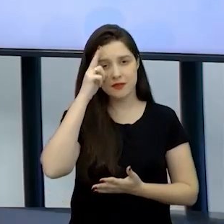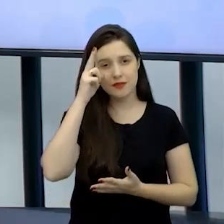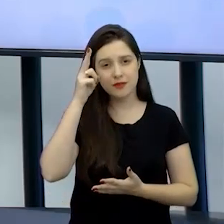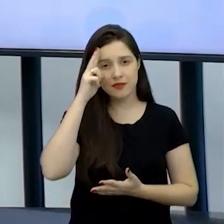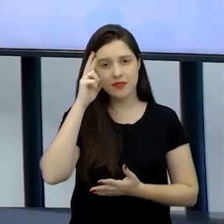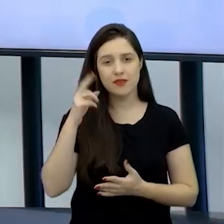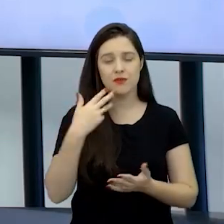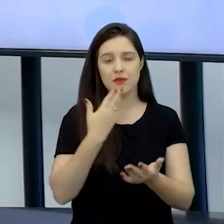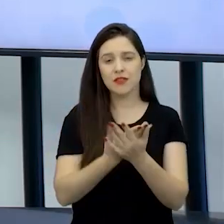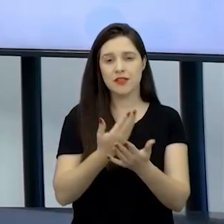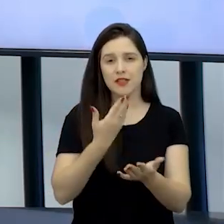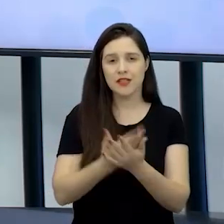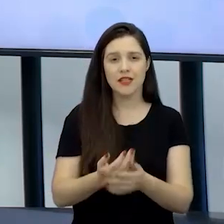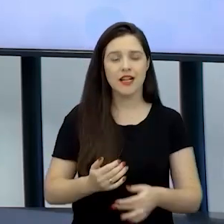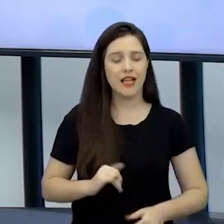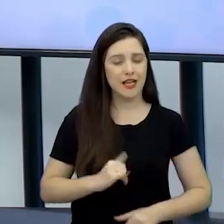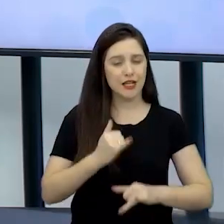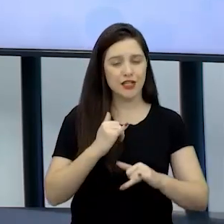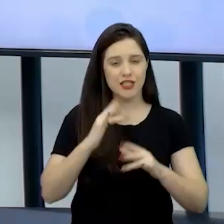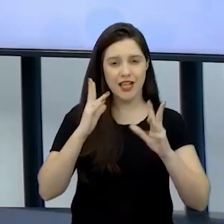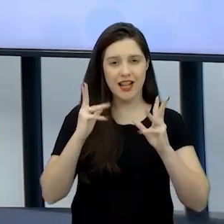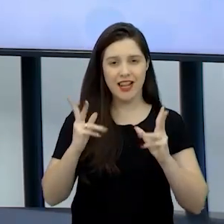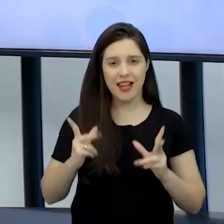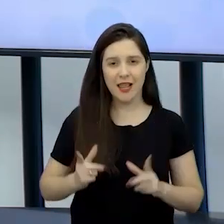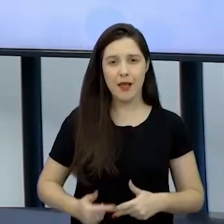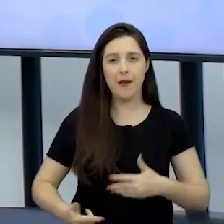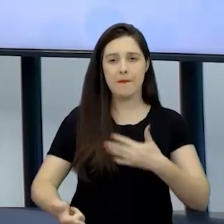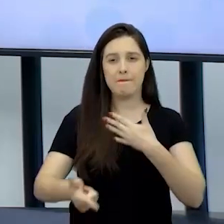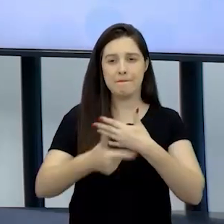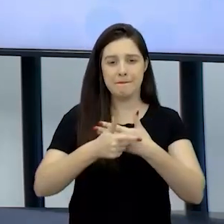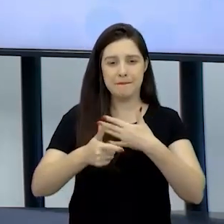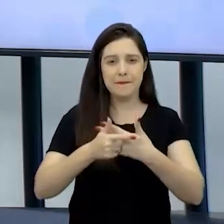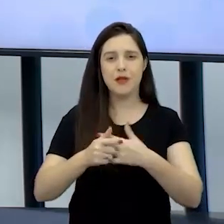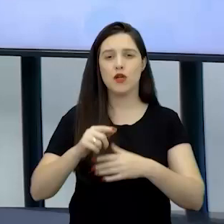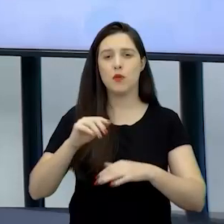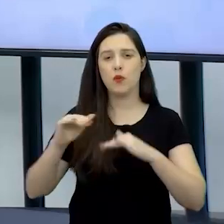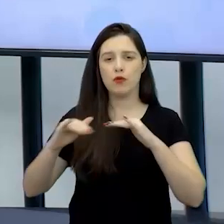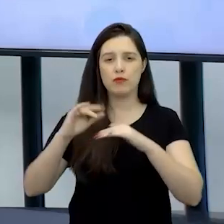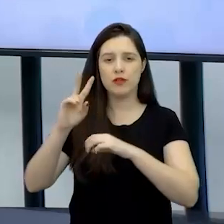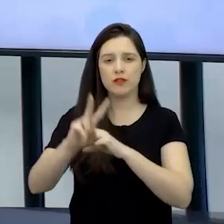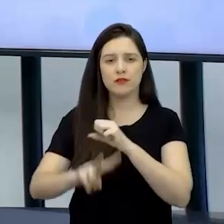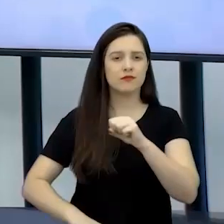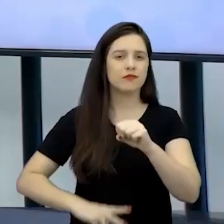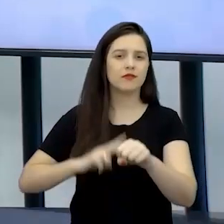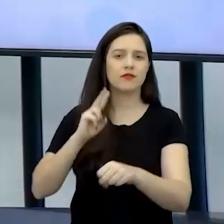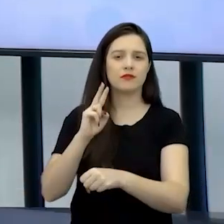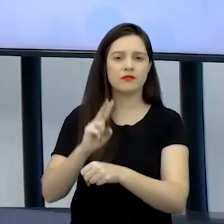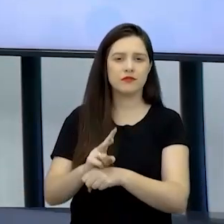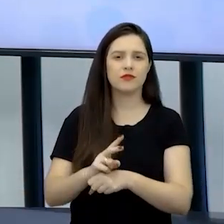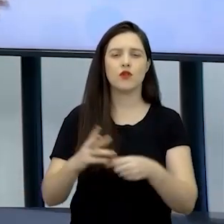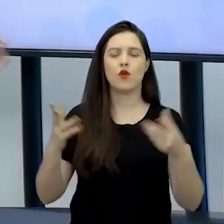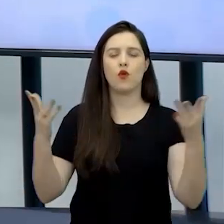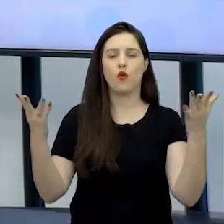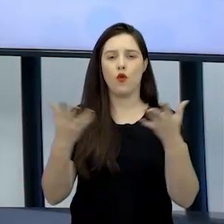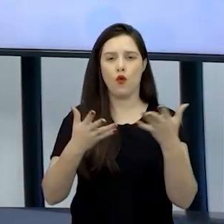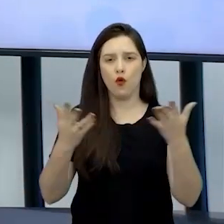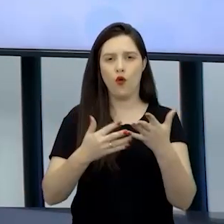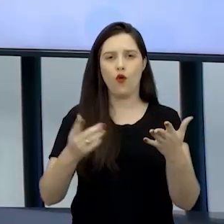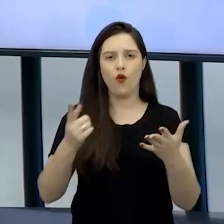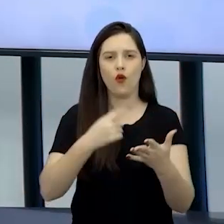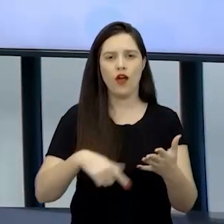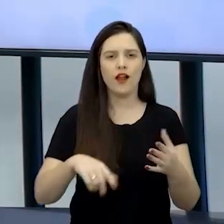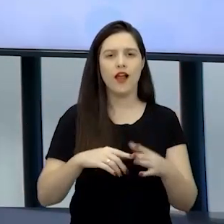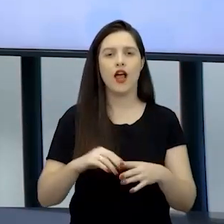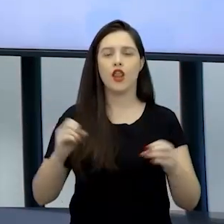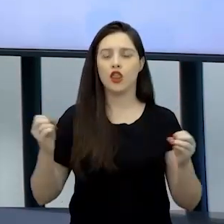com as aulas em energias limpas, o meu papel no desenvolvimento sustentável, porque hoje vamos iniciar uma